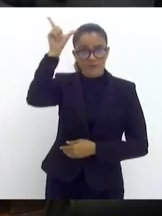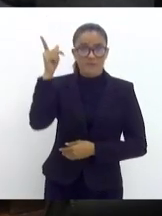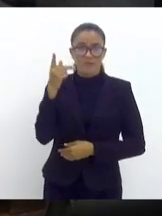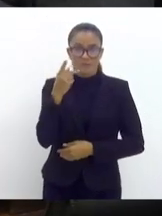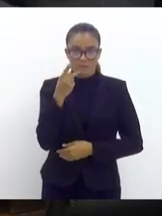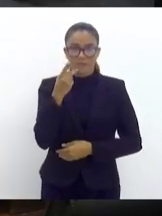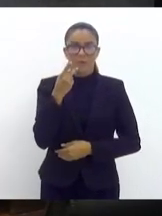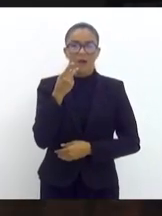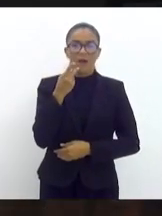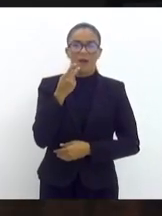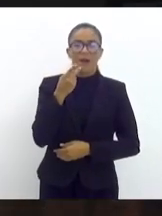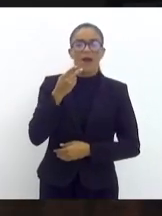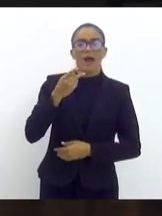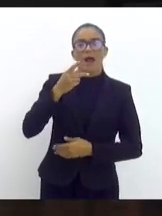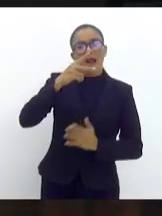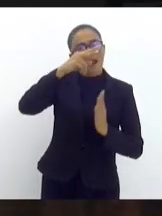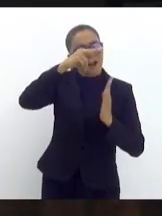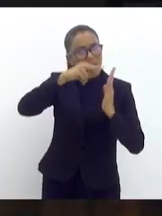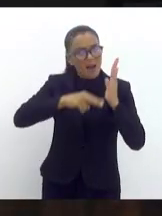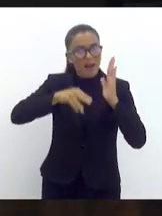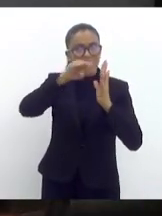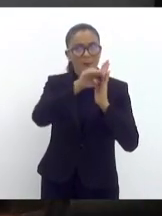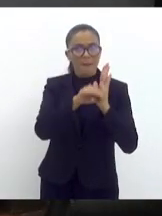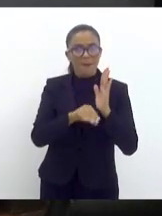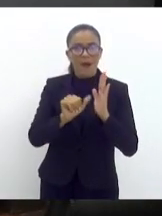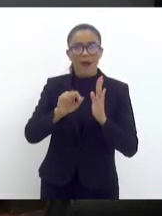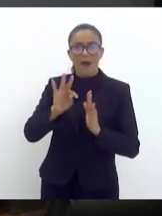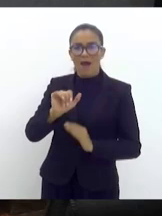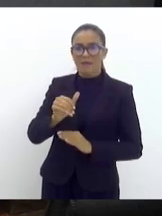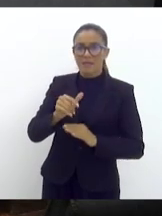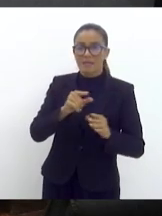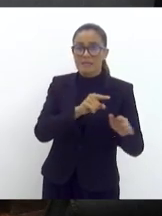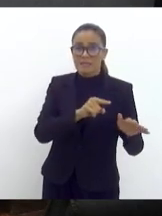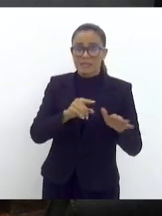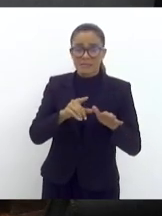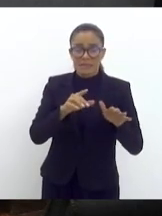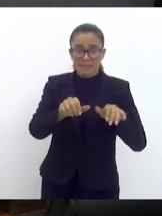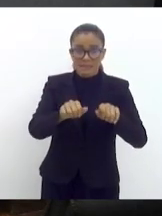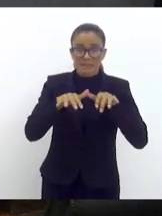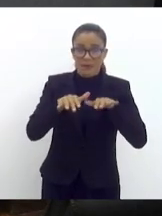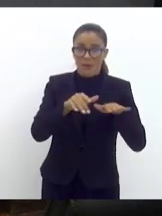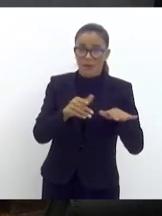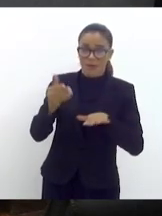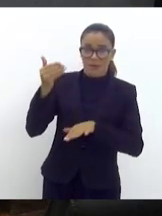para fazer a leitura da ata da sessão anterior. Senhor presidente,